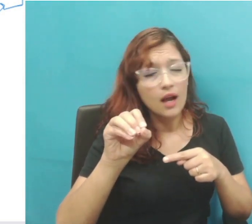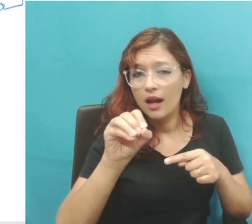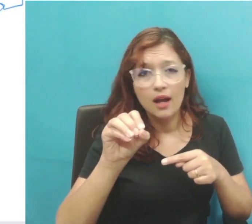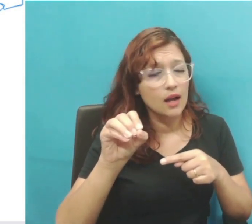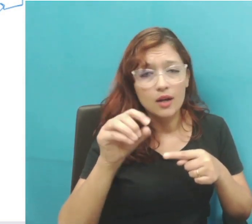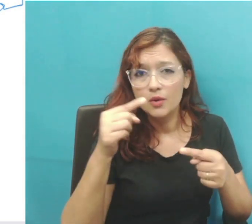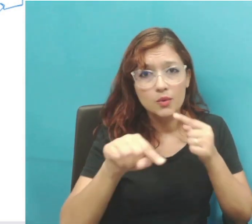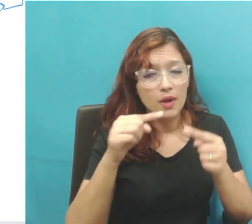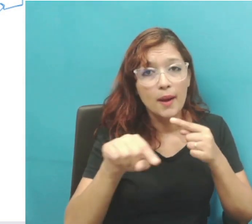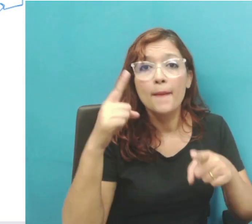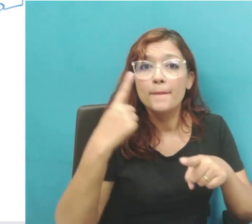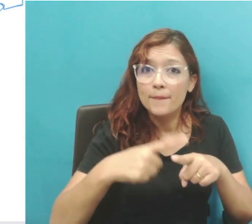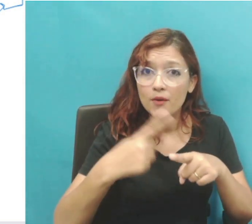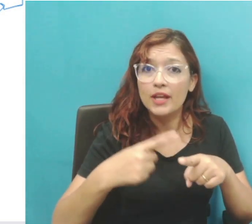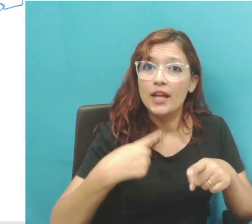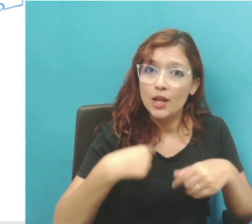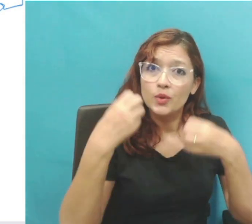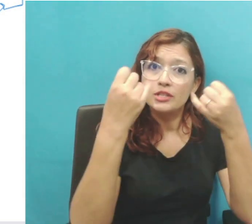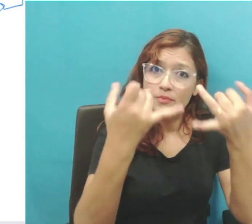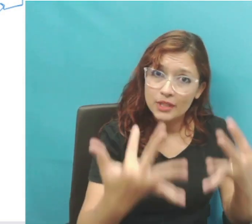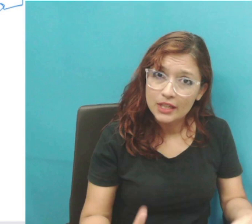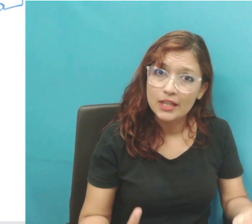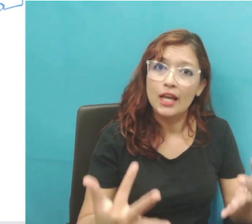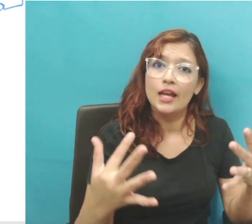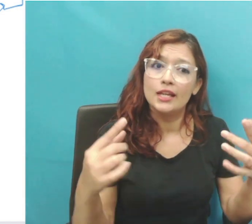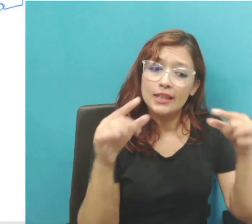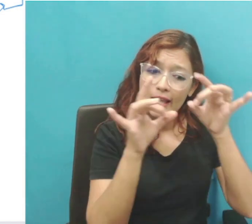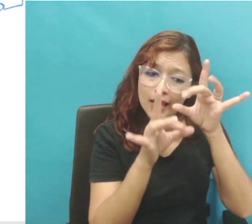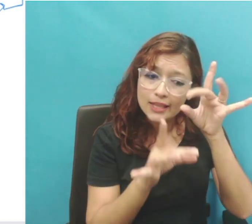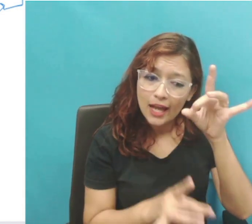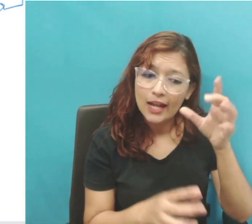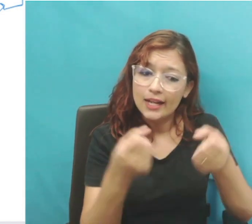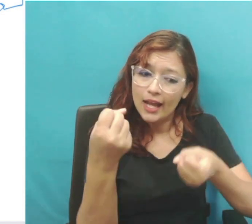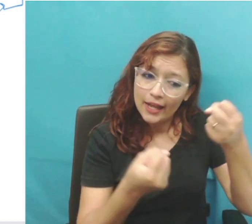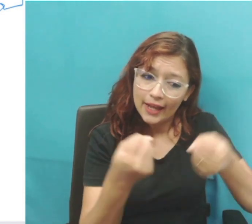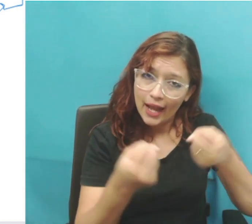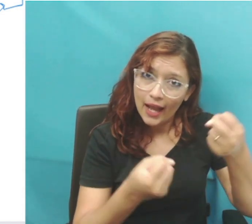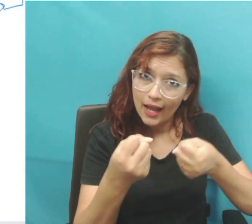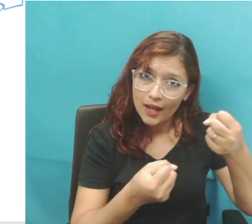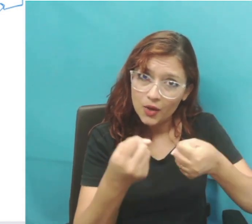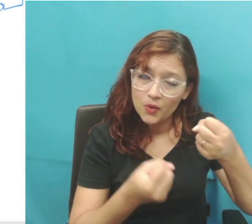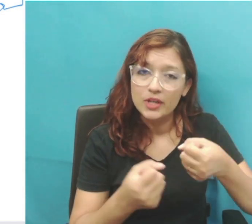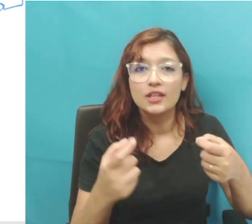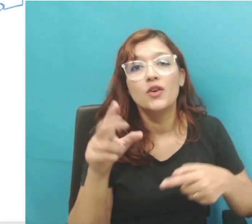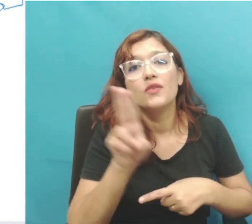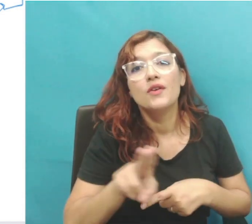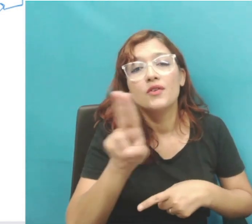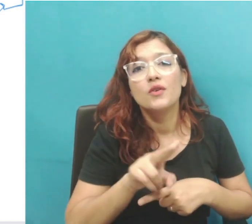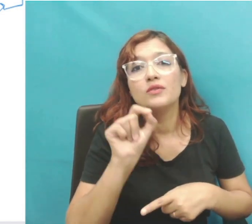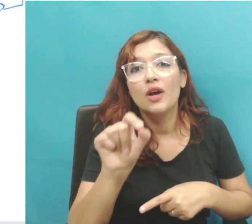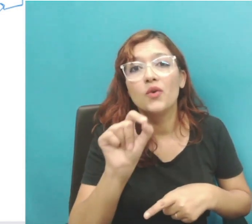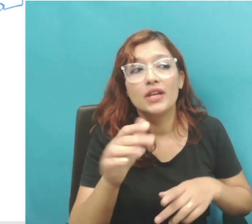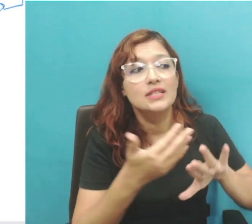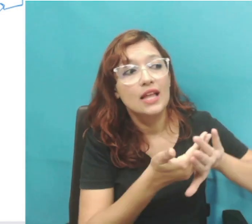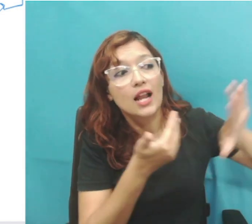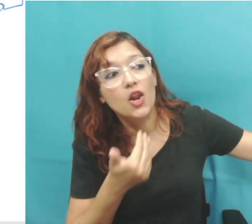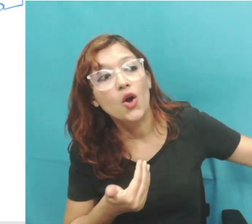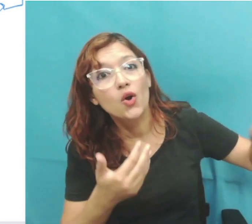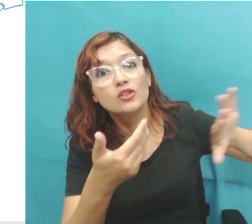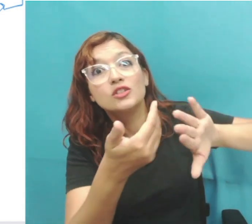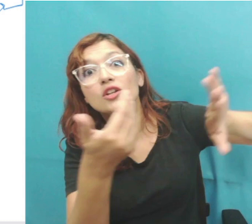Então eu vou usar aquilo? Não, porque eu estou explicando o que é, do que se trata. Estou dando os detalhes. Estou dizendo que é um